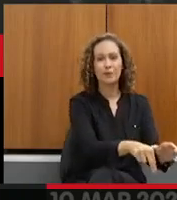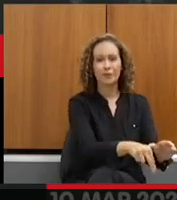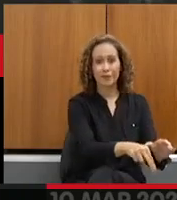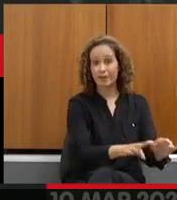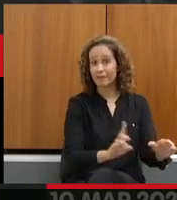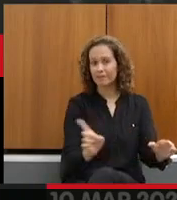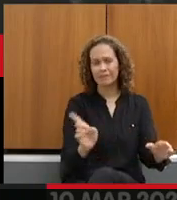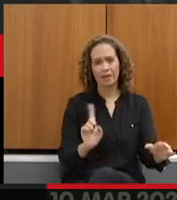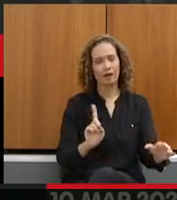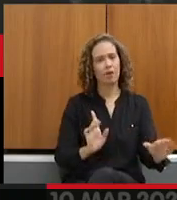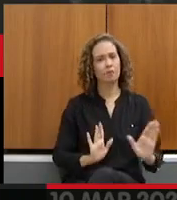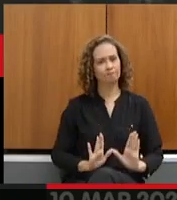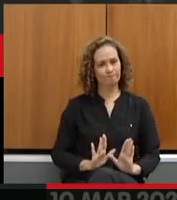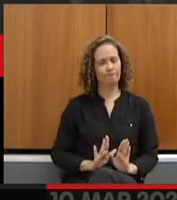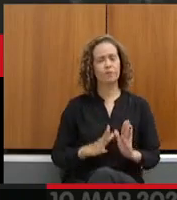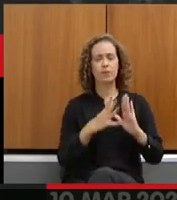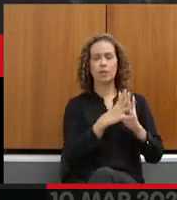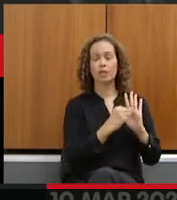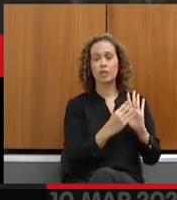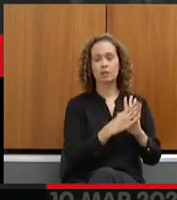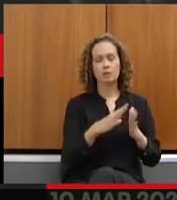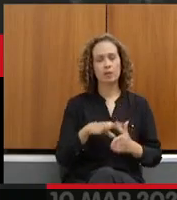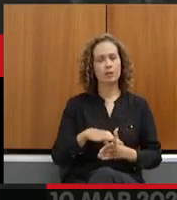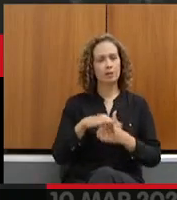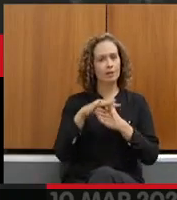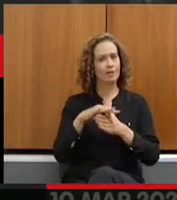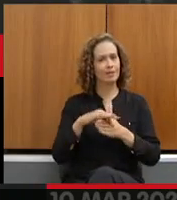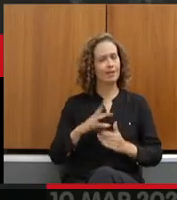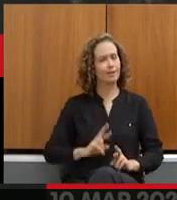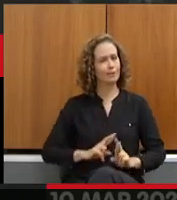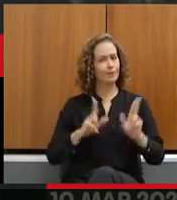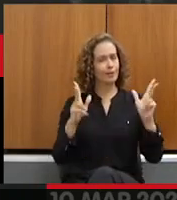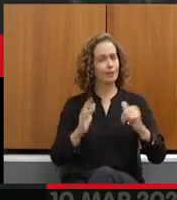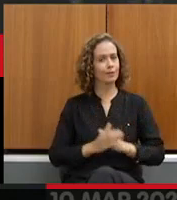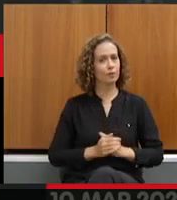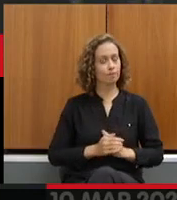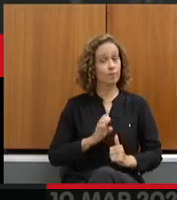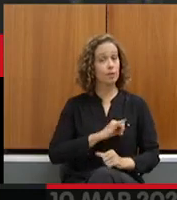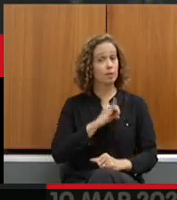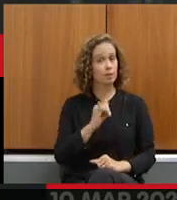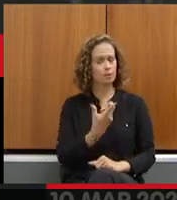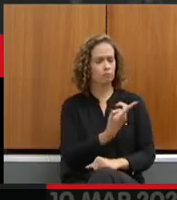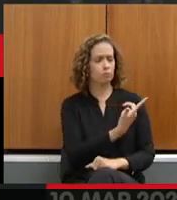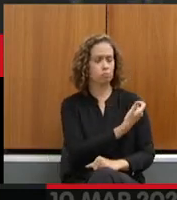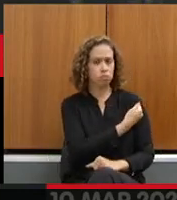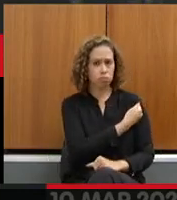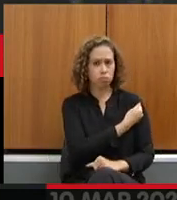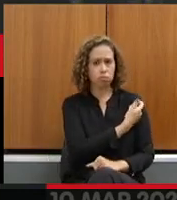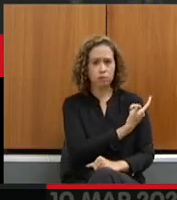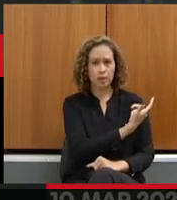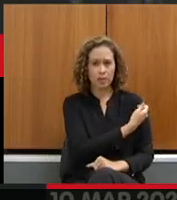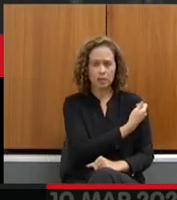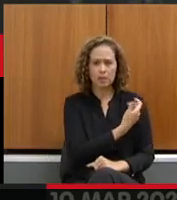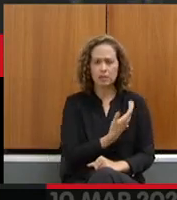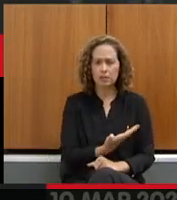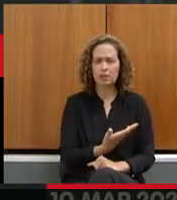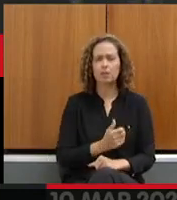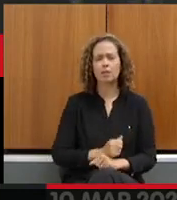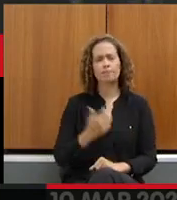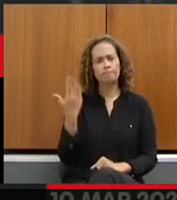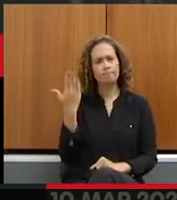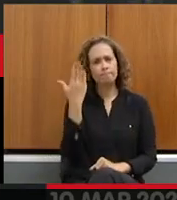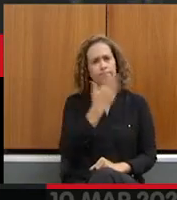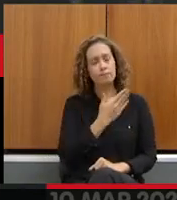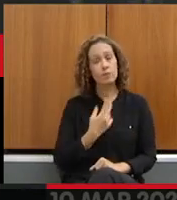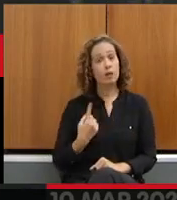isso a liderança e isso é a vacina se Assassinas secretário são comprovadamente